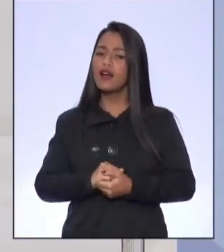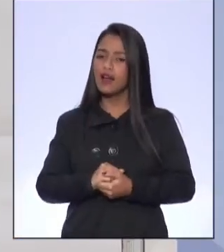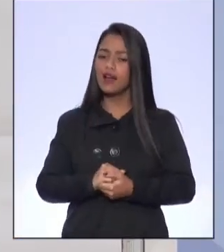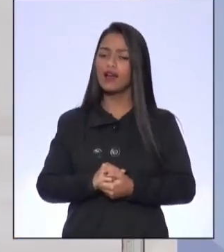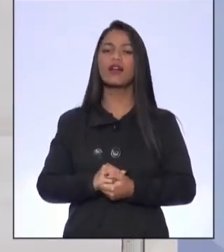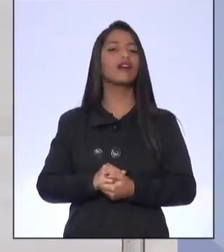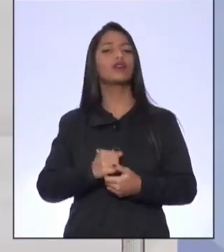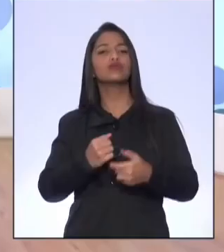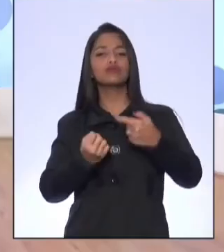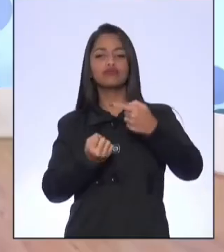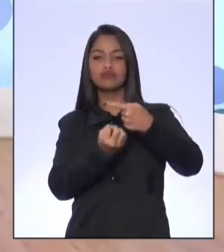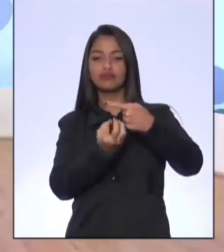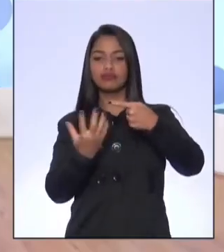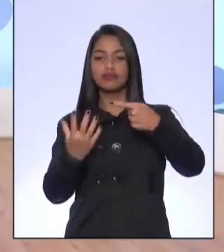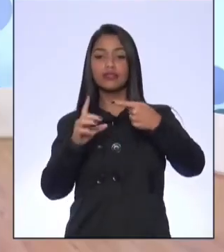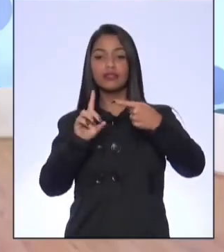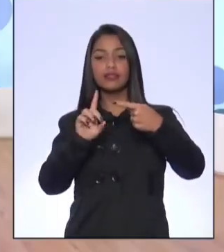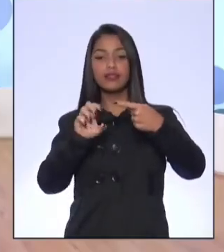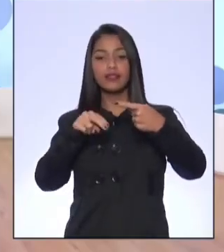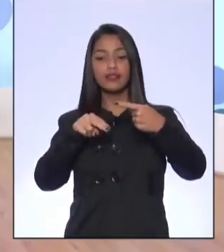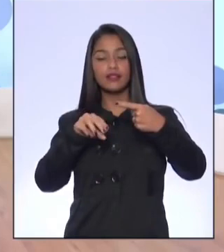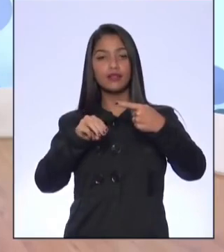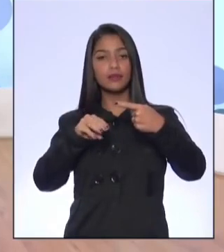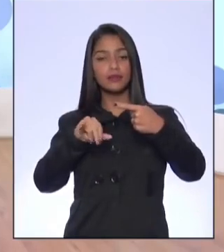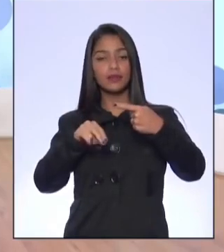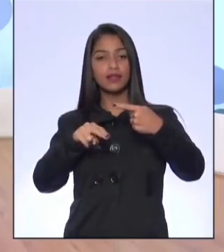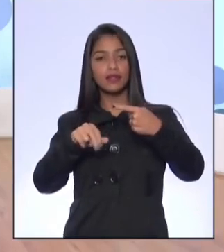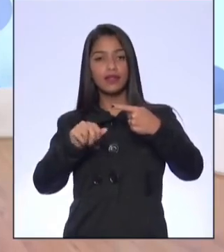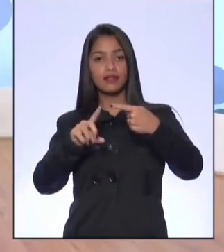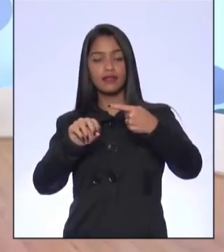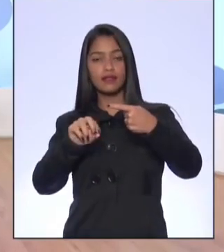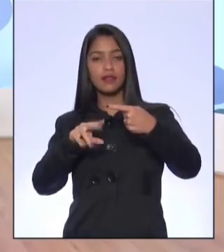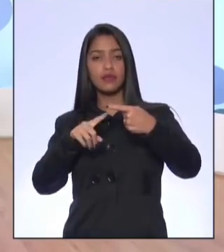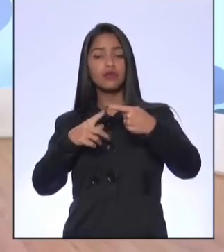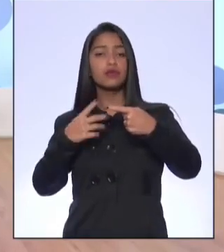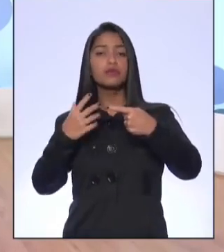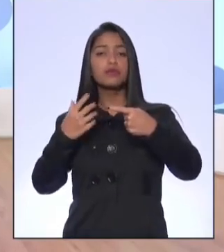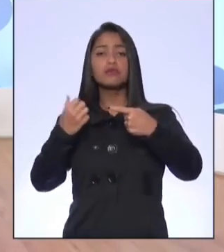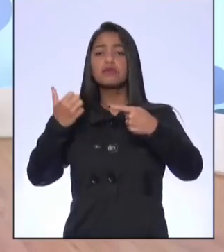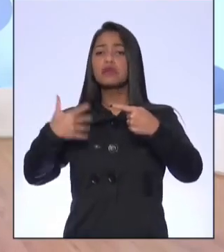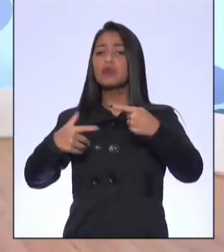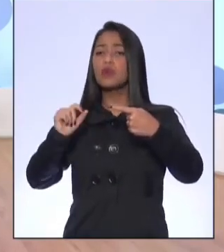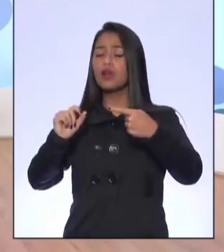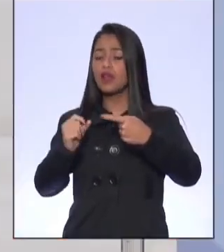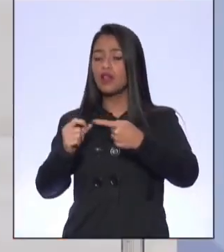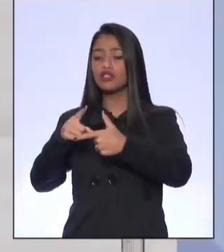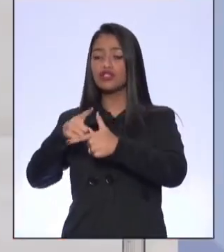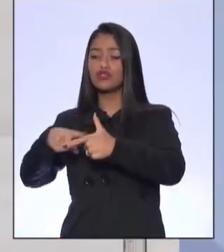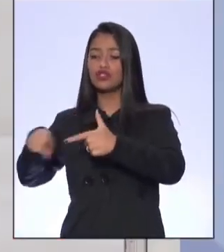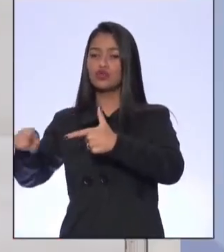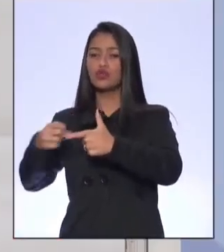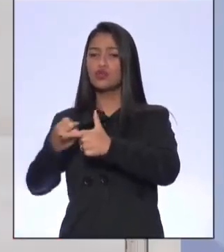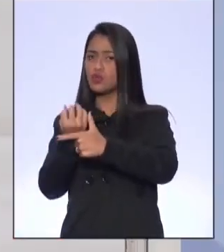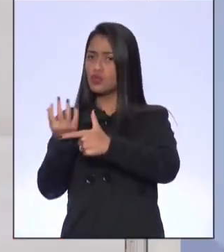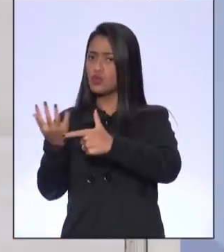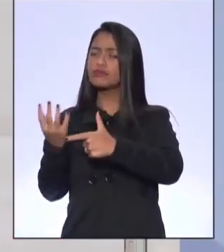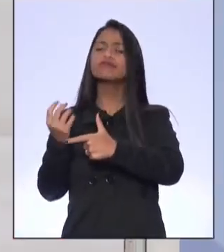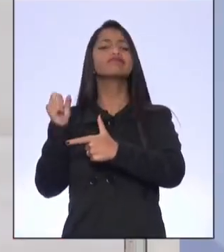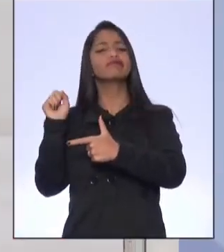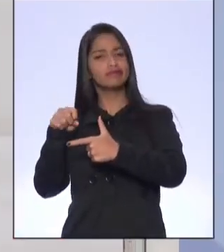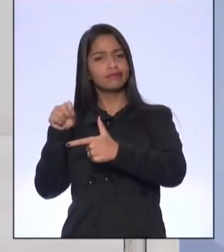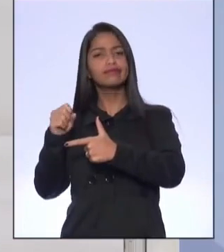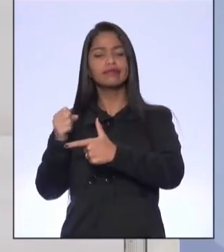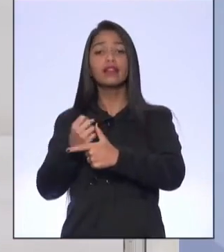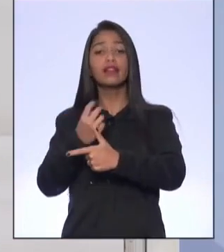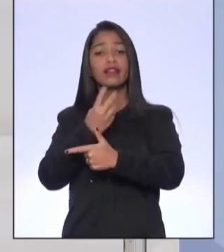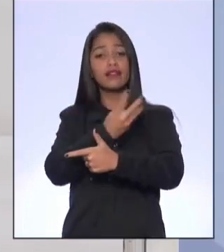embaixo, que eu chamo de denominador, isso, essa ele é o número aqui que determina em quantas partes será dividido? Isso mesmo. Então, eu vou pegar o 36 e dividir